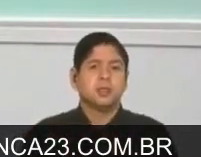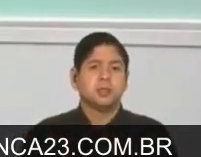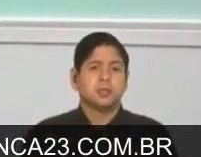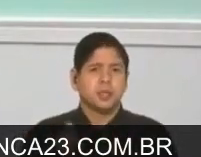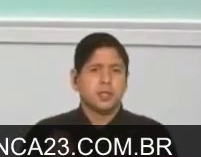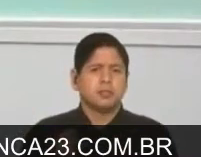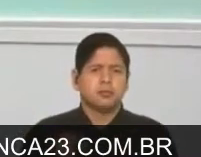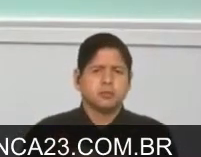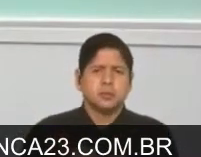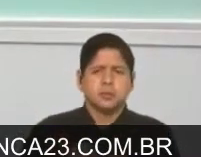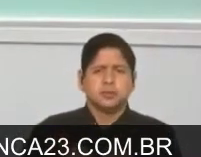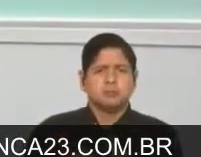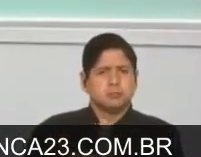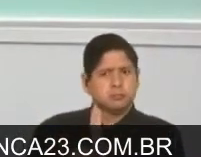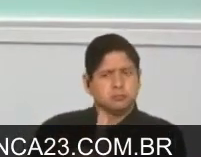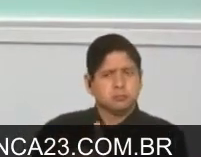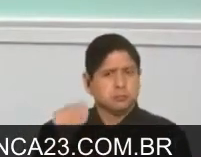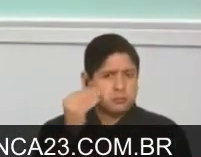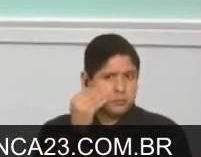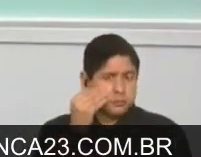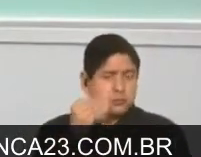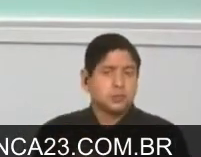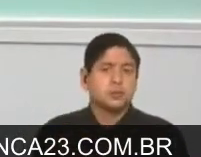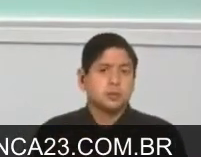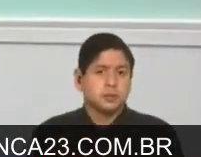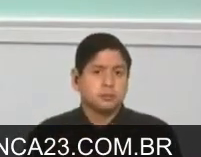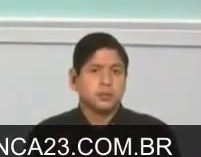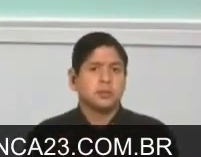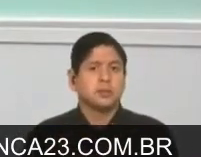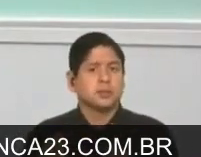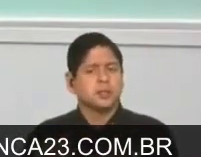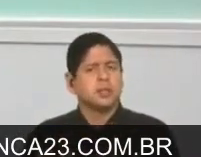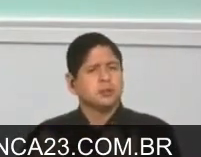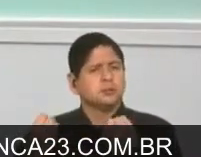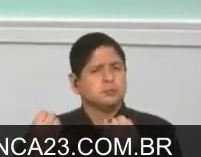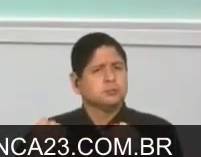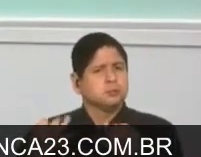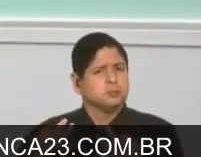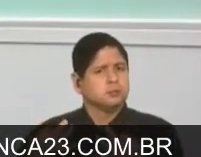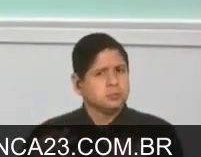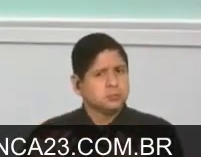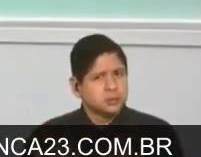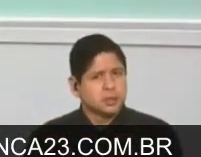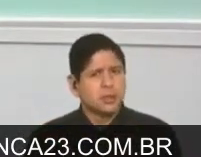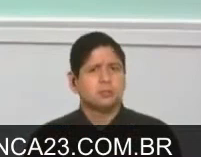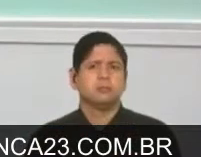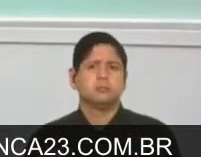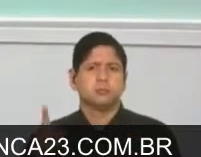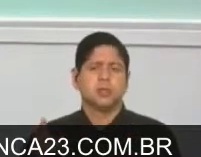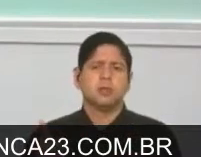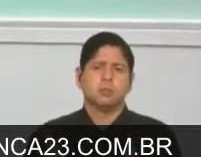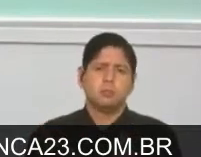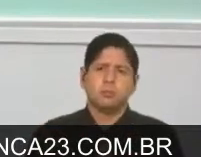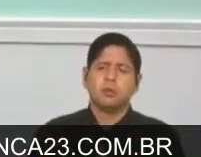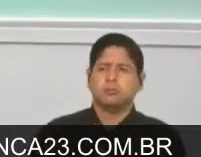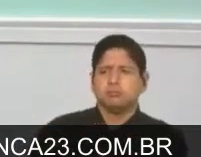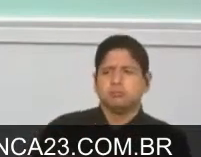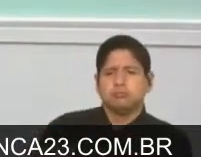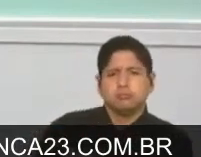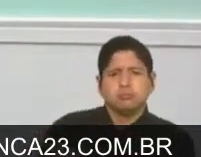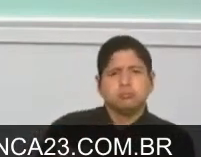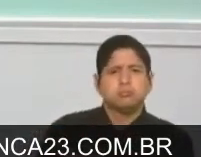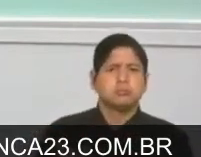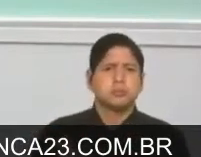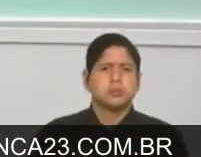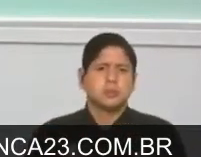vai realizar o teste, como também prestar toda a atenção farmacêutica, as orientações